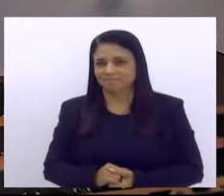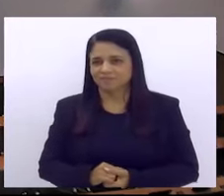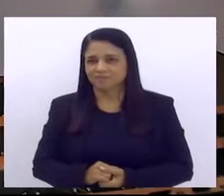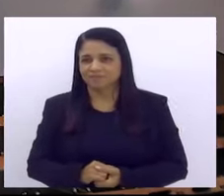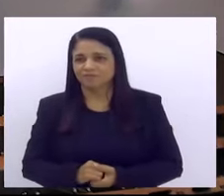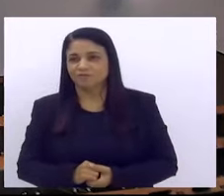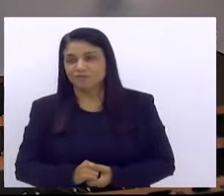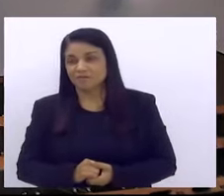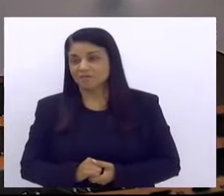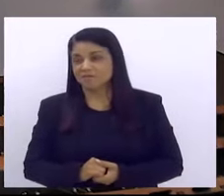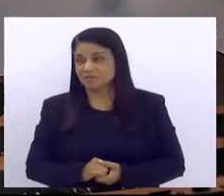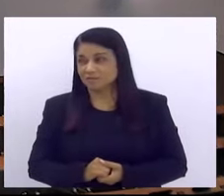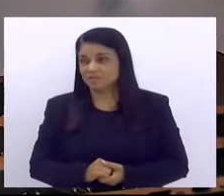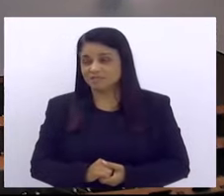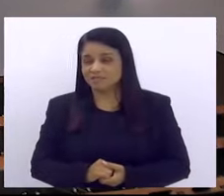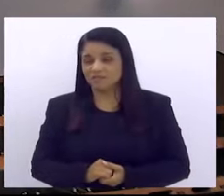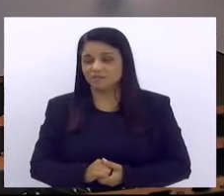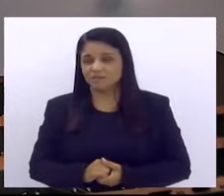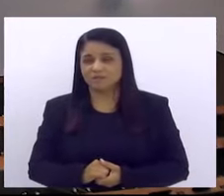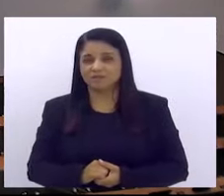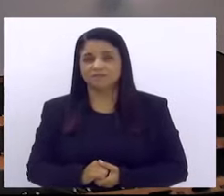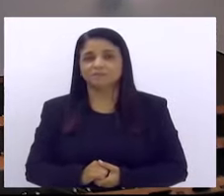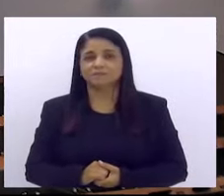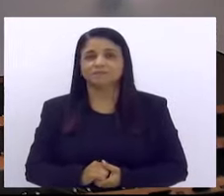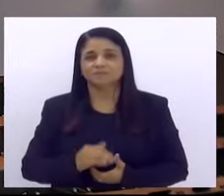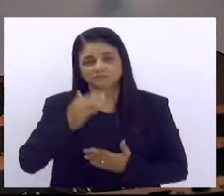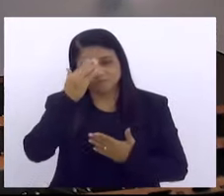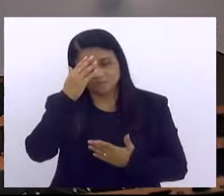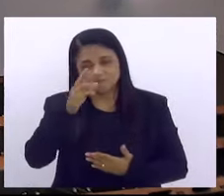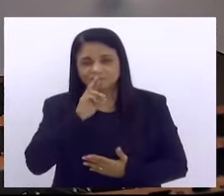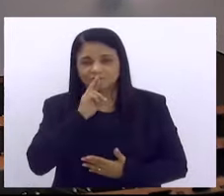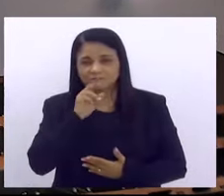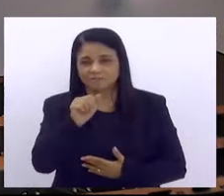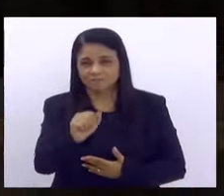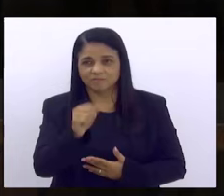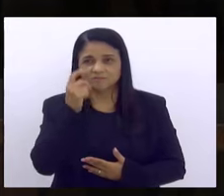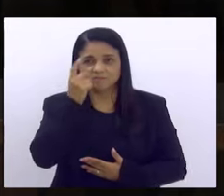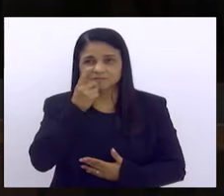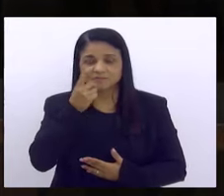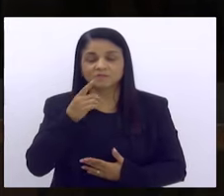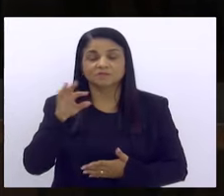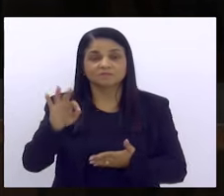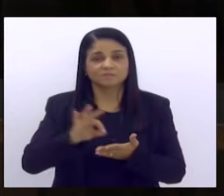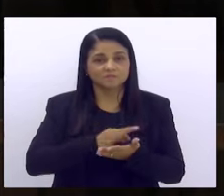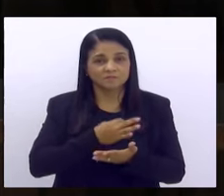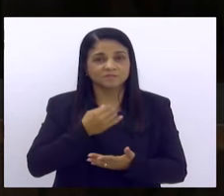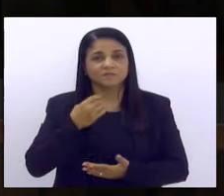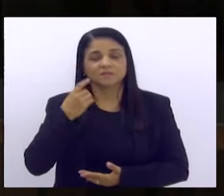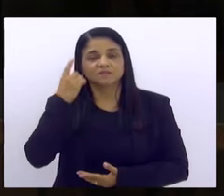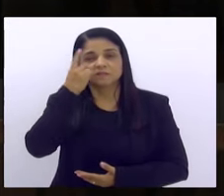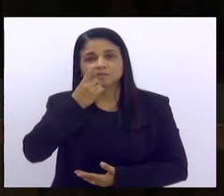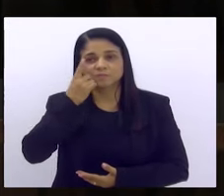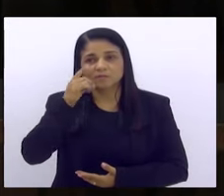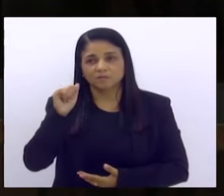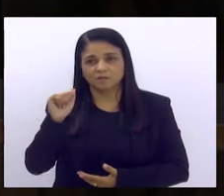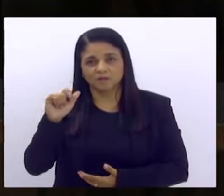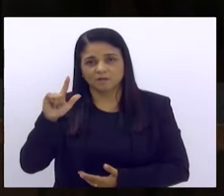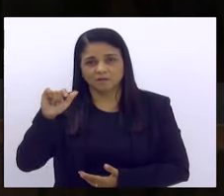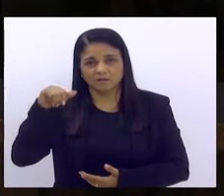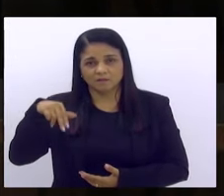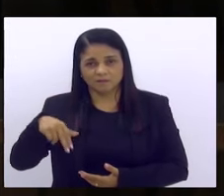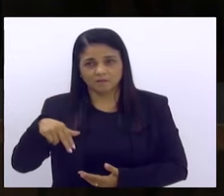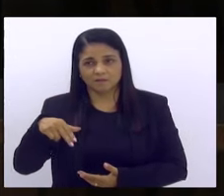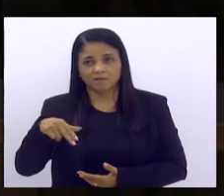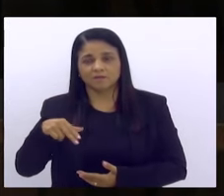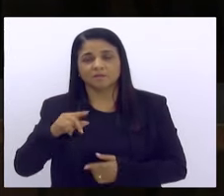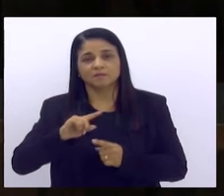Obrigado, deputado Rodrigo Amorim. Próximo, deputado Alan Lopes. E, na sequência,